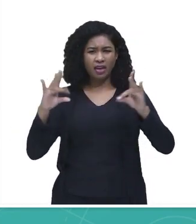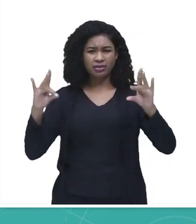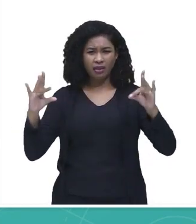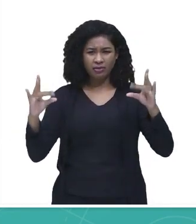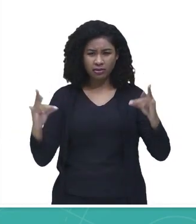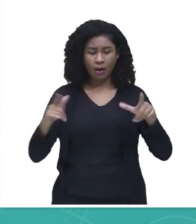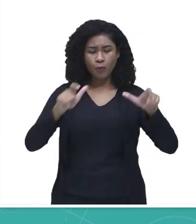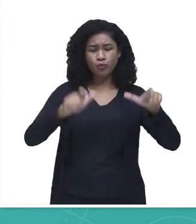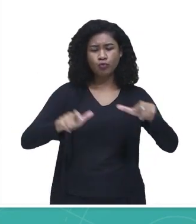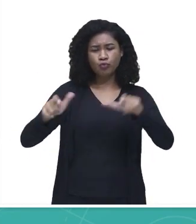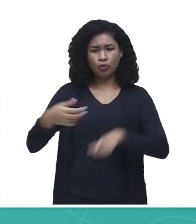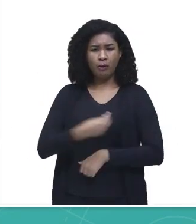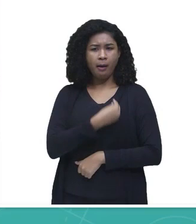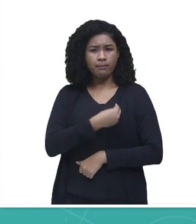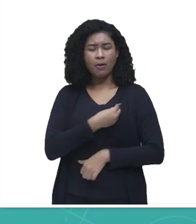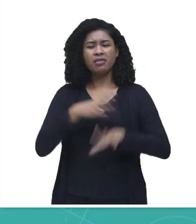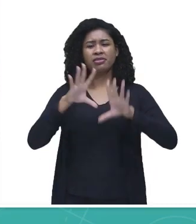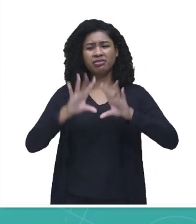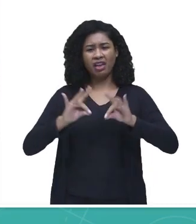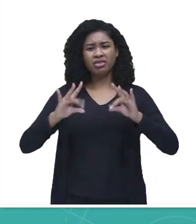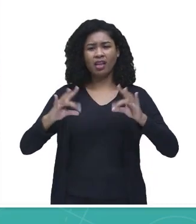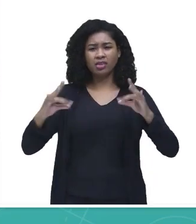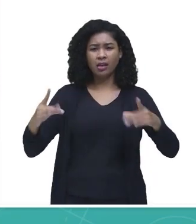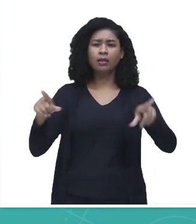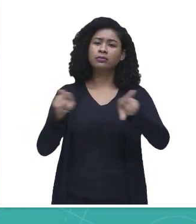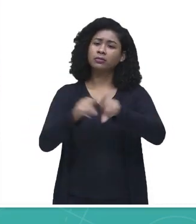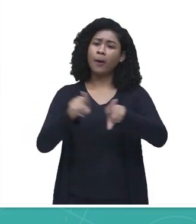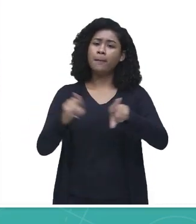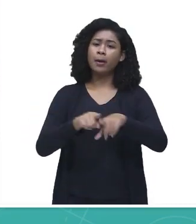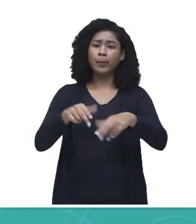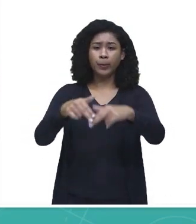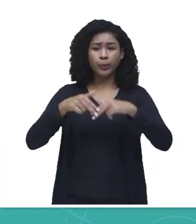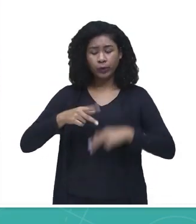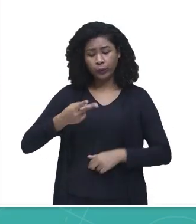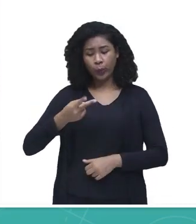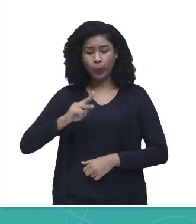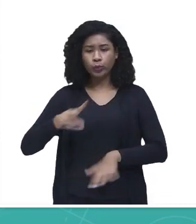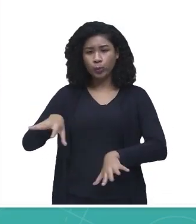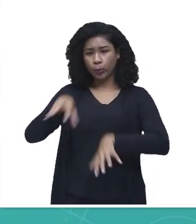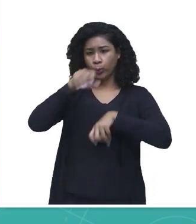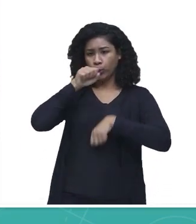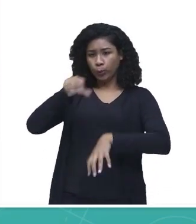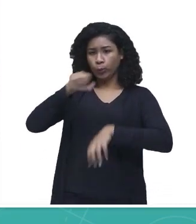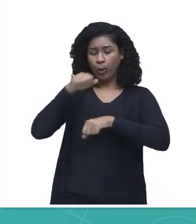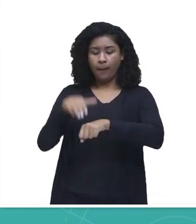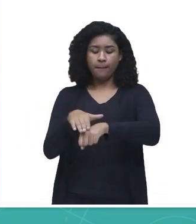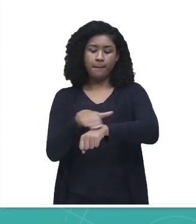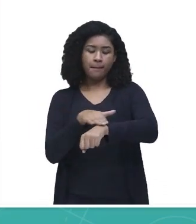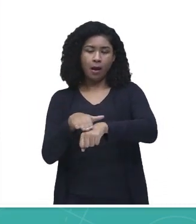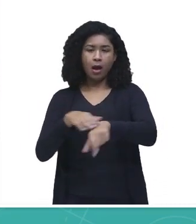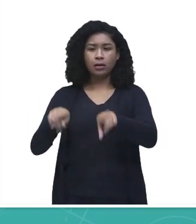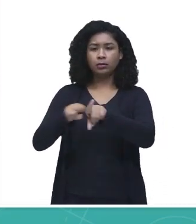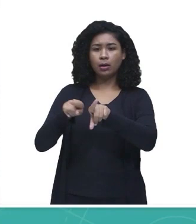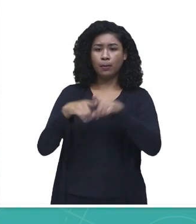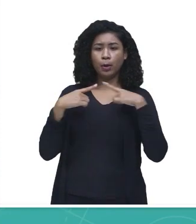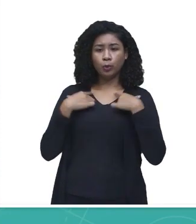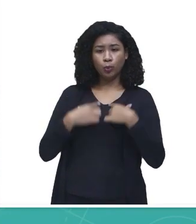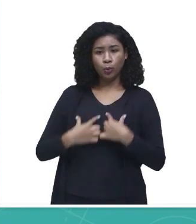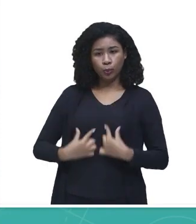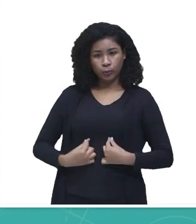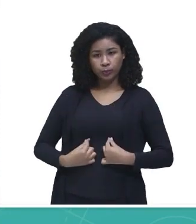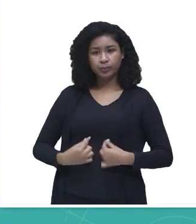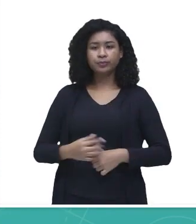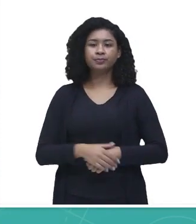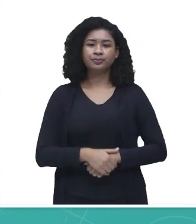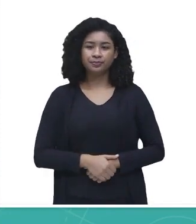úmidos, então ele realiza também a respiração cutânea, assim como os anelídeos, no caso da minhoca que a gente viu no exemplo da aula, tá bom?